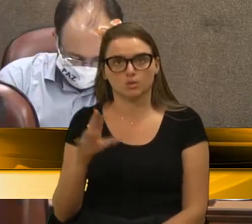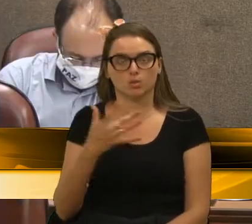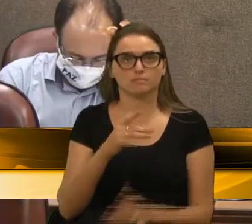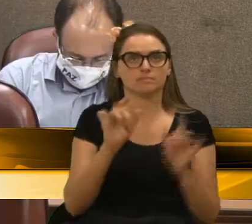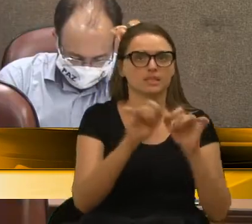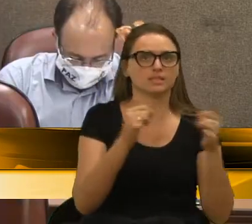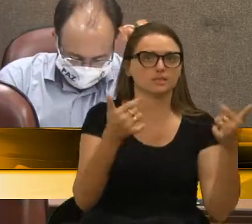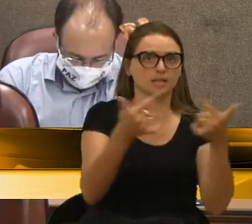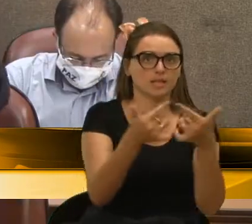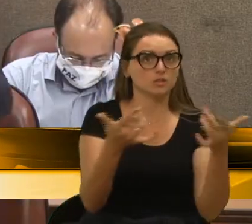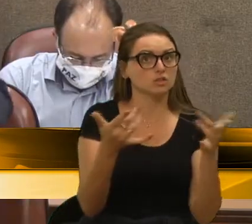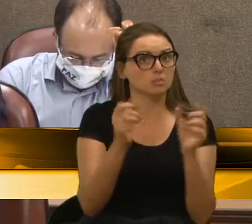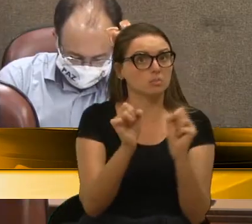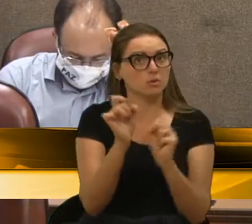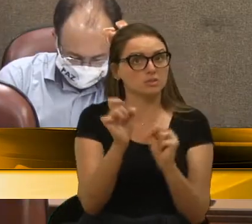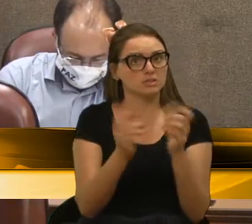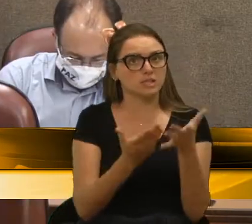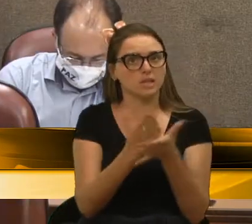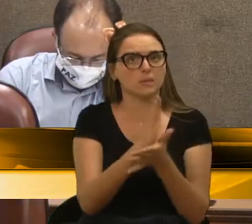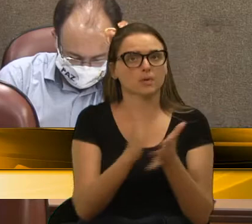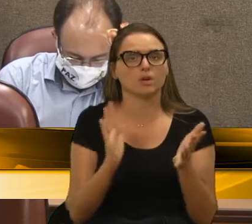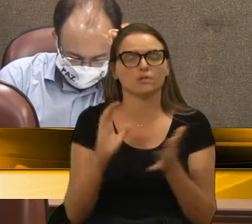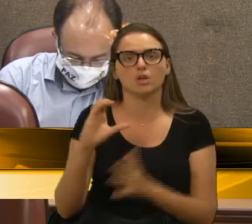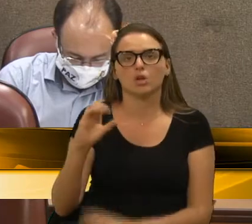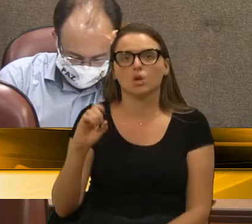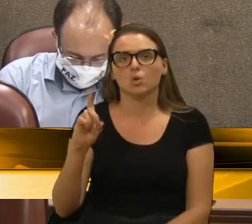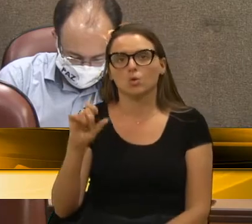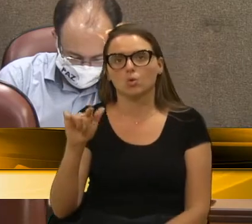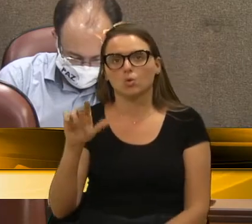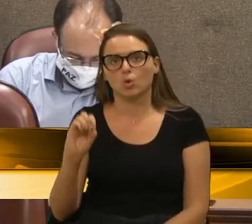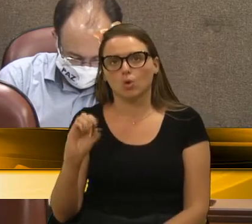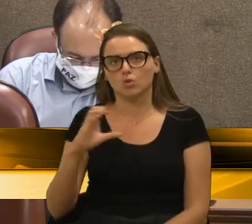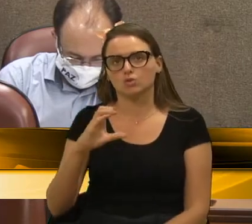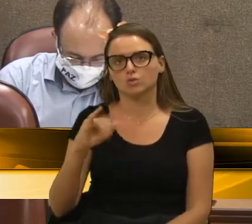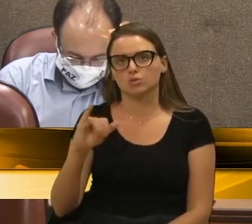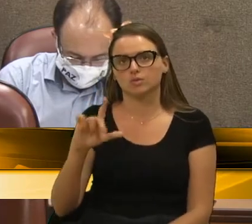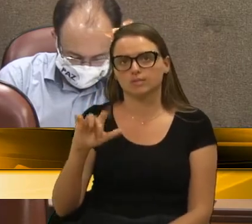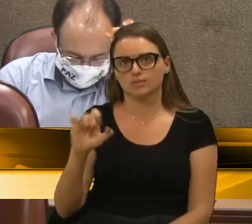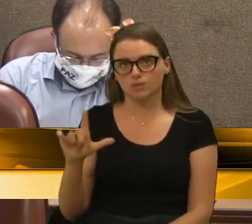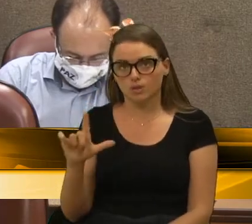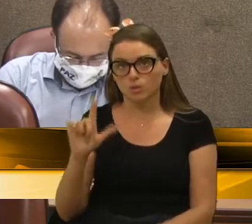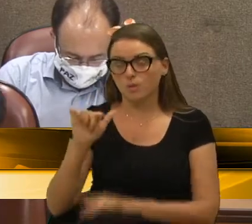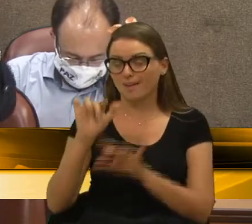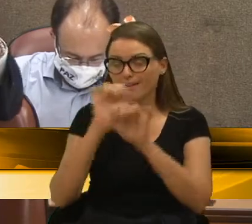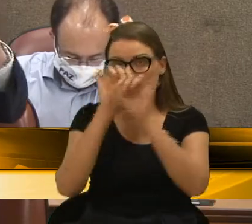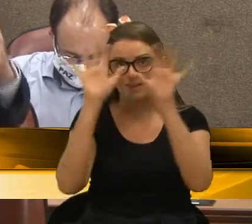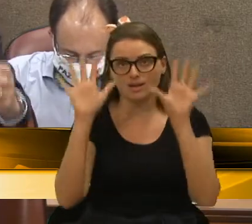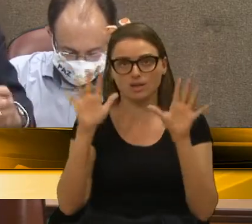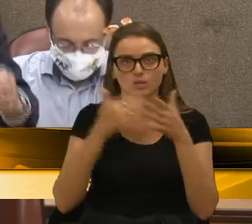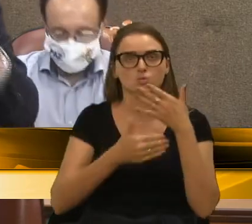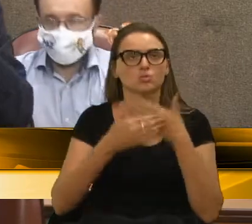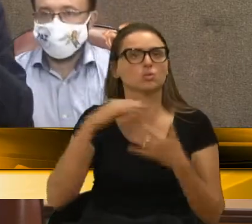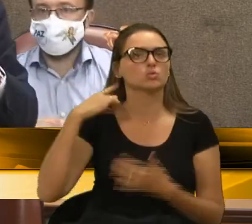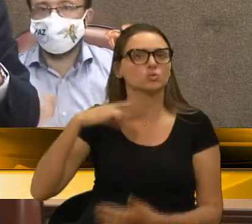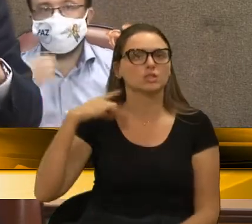aprovar isso. O Código Civil, ele é muito claro que, nesse sentido, né, os advogados